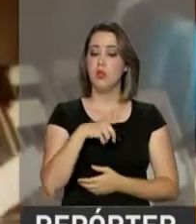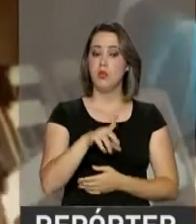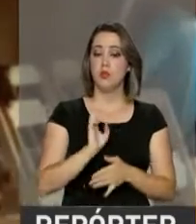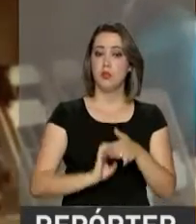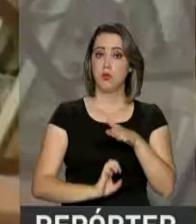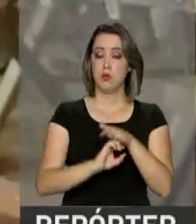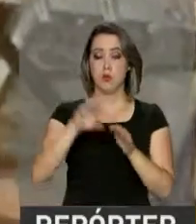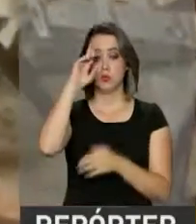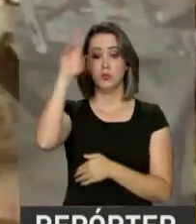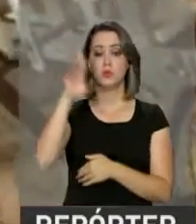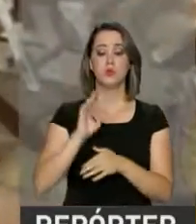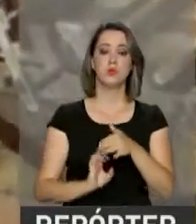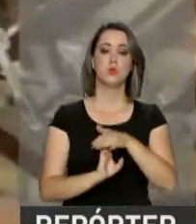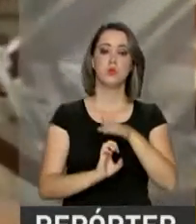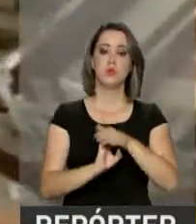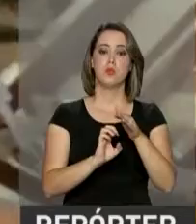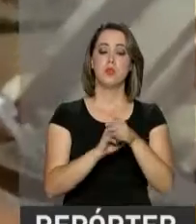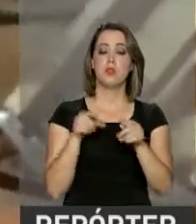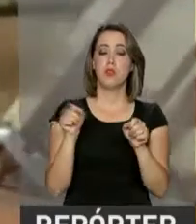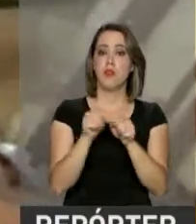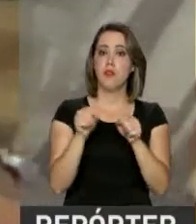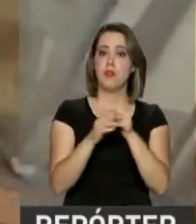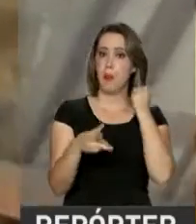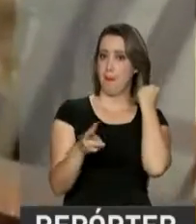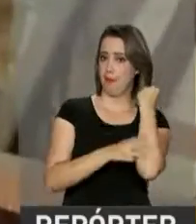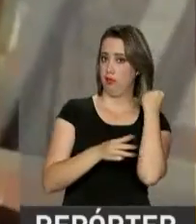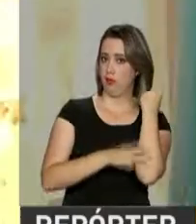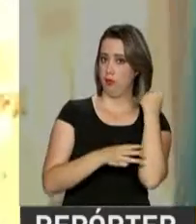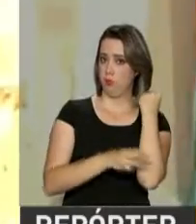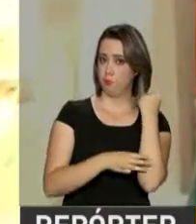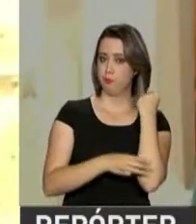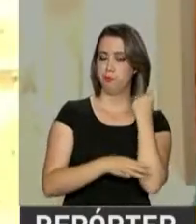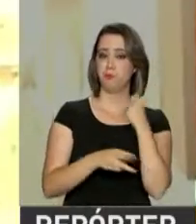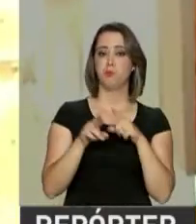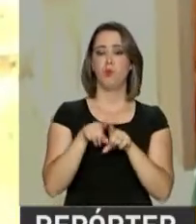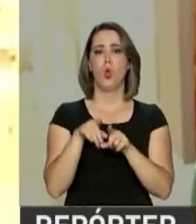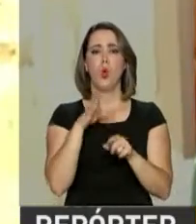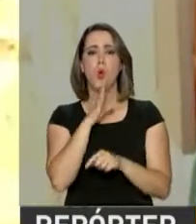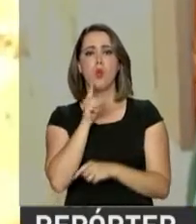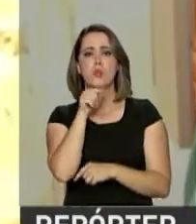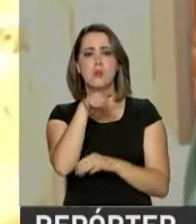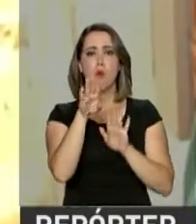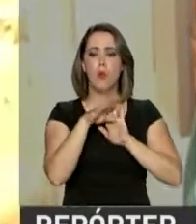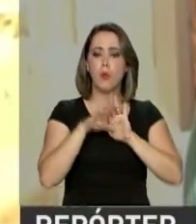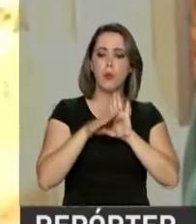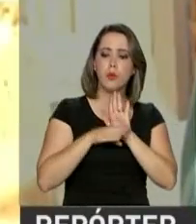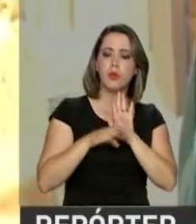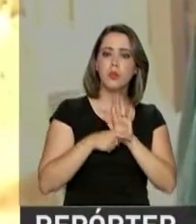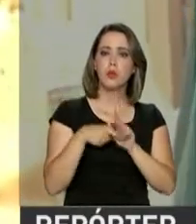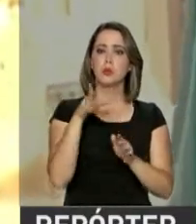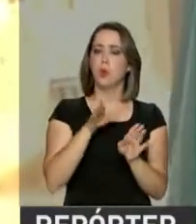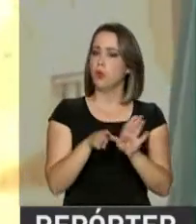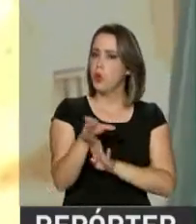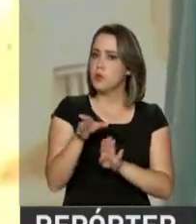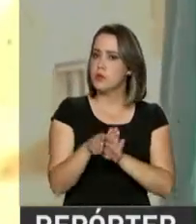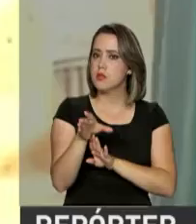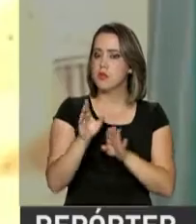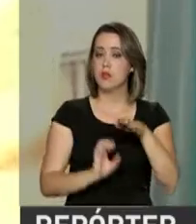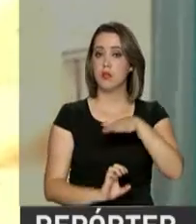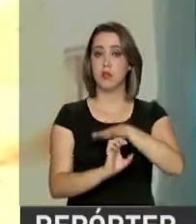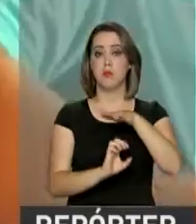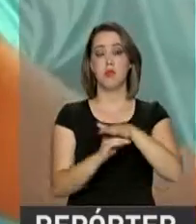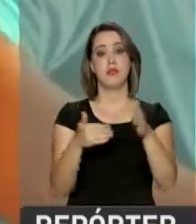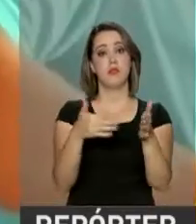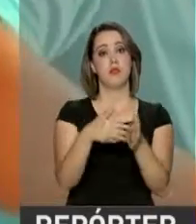que fabrica peças de madeira em rondônia quando ele conheceu o programa brasil mais produtivo que oferece consultoria a empresas de até